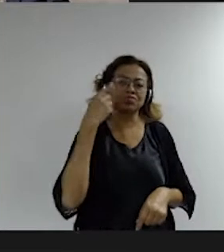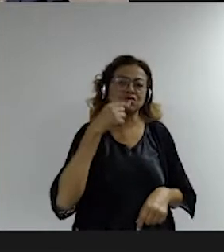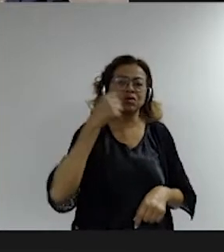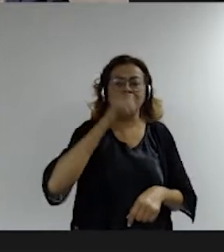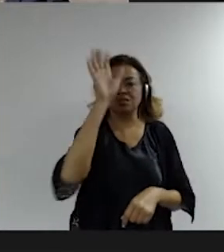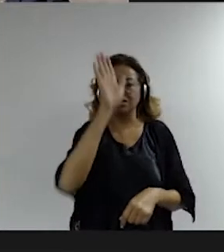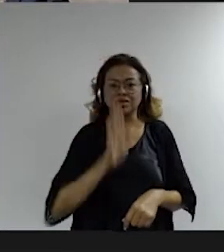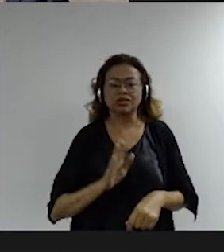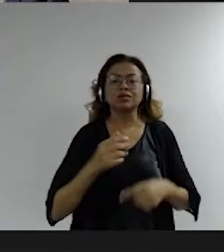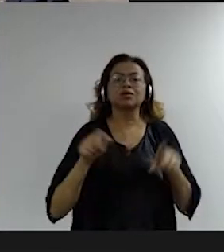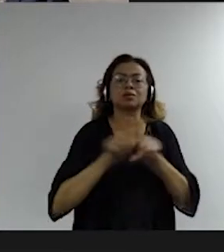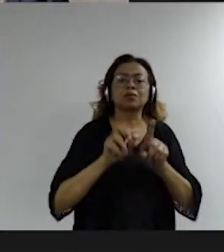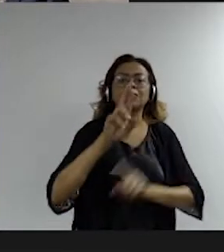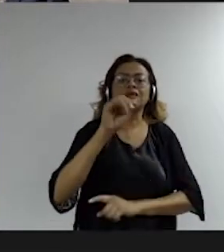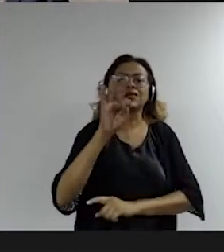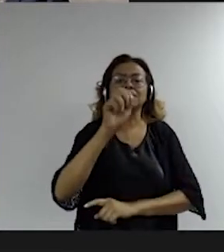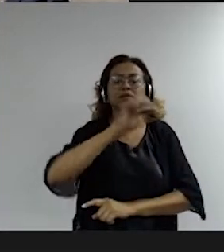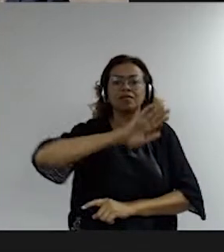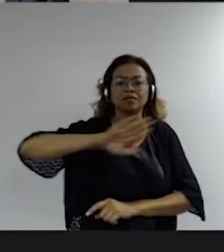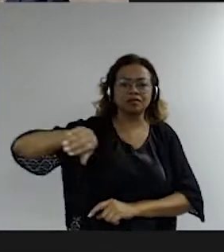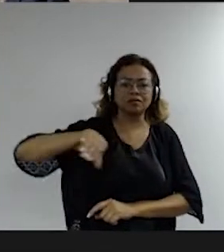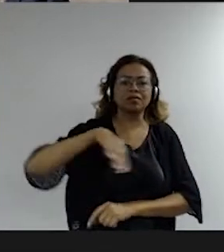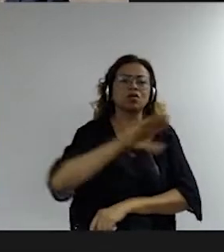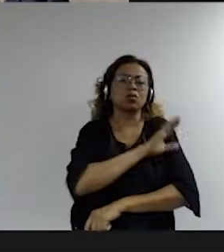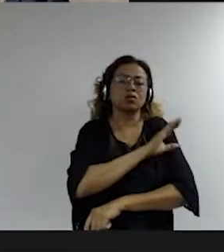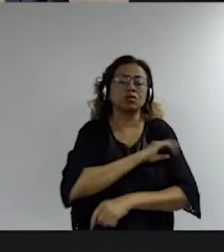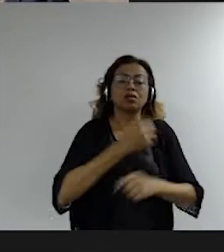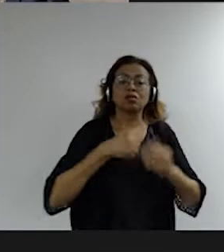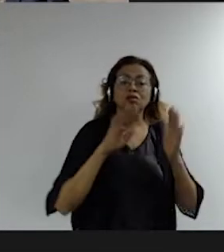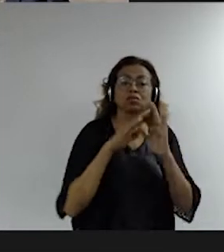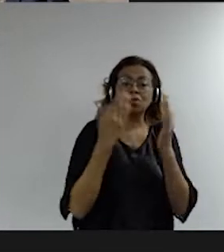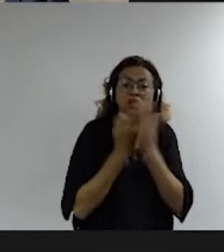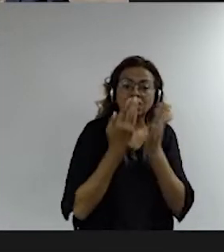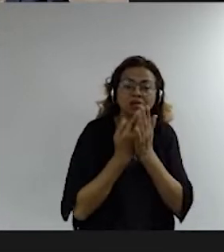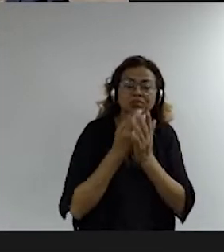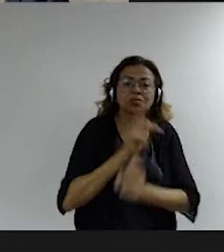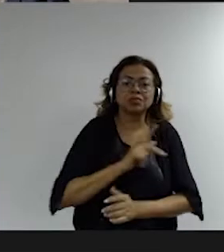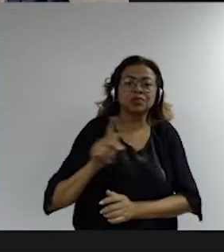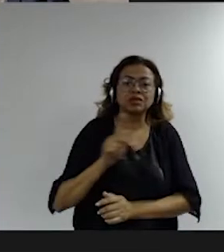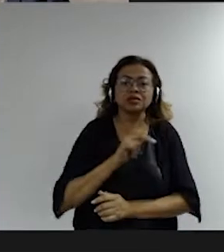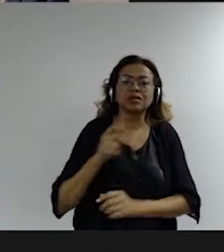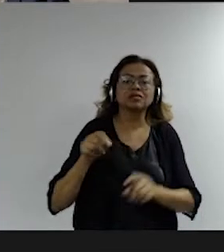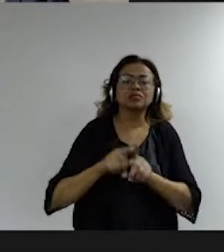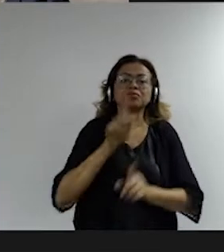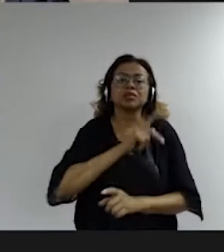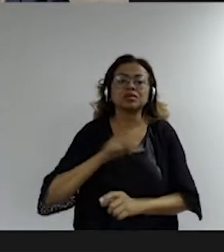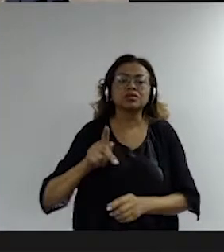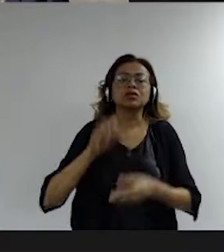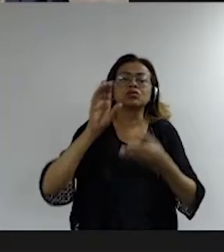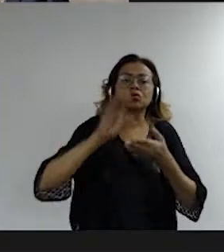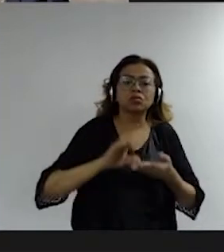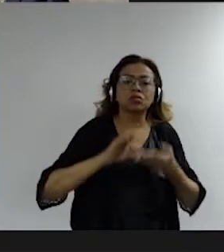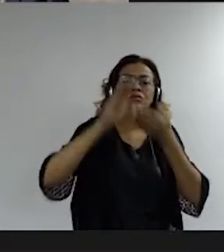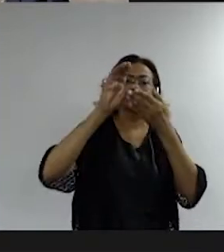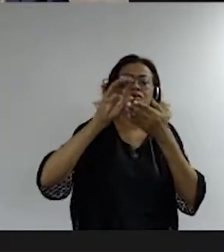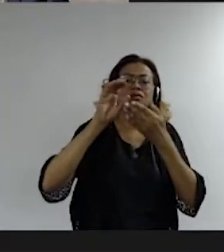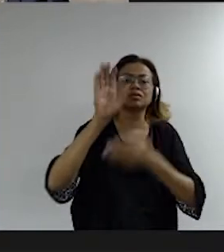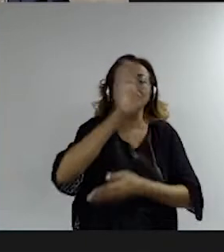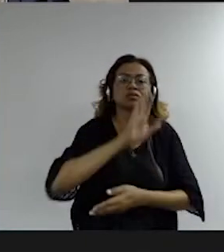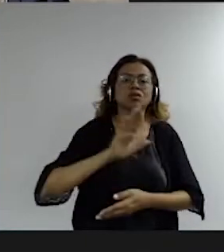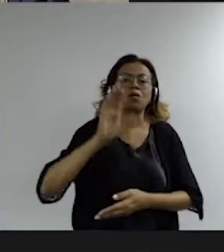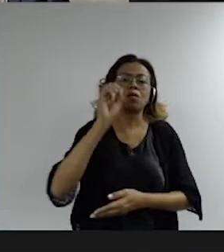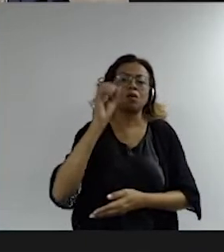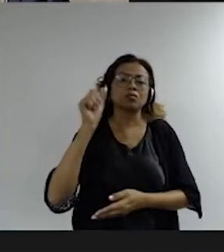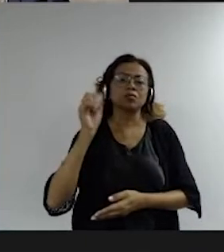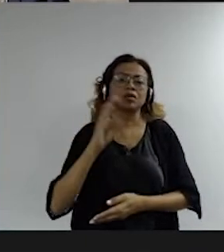Cortez, o coordenador nacional do Colégio de Presidentes, presidente do Conselho Seccional da OAB Bahia,